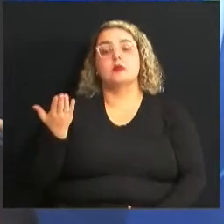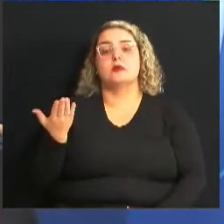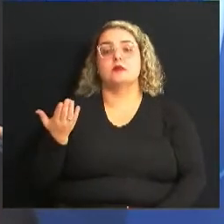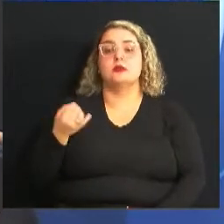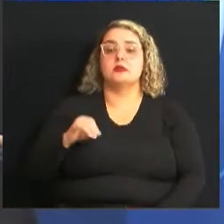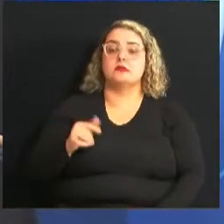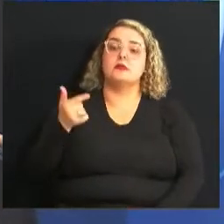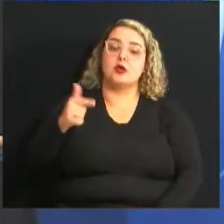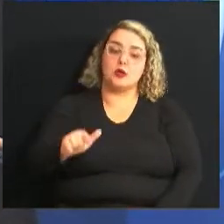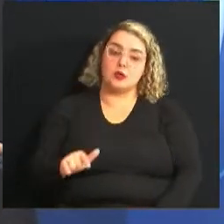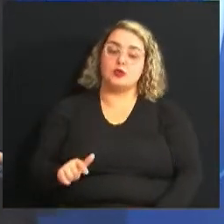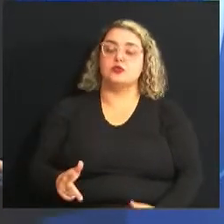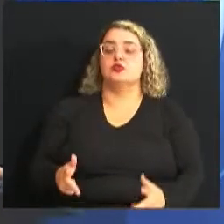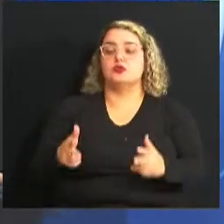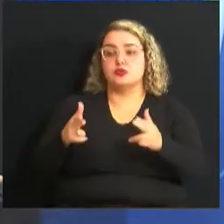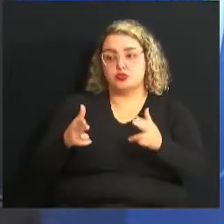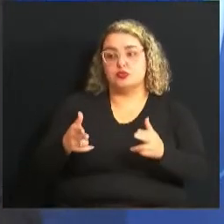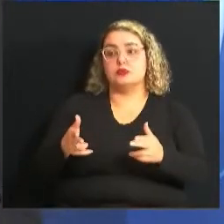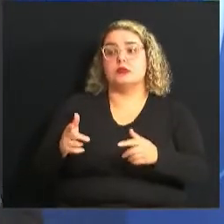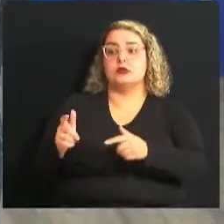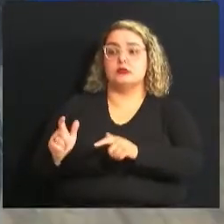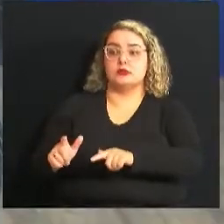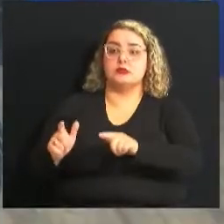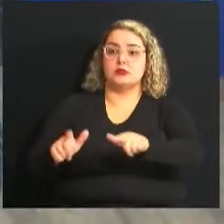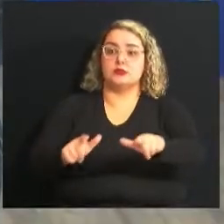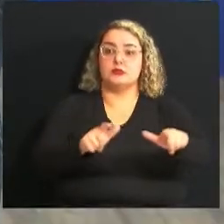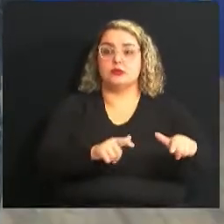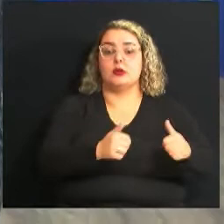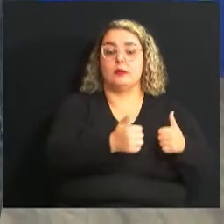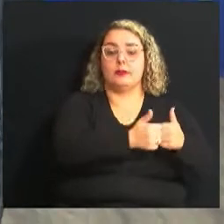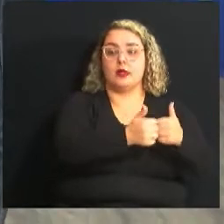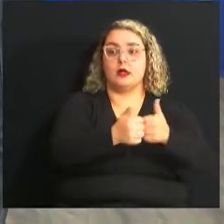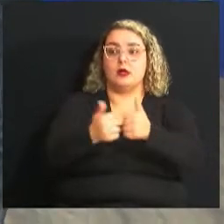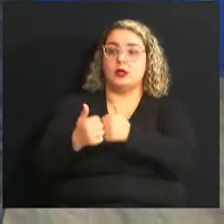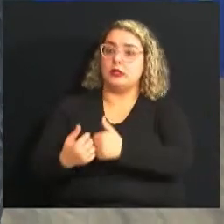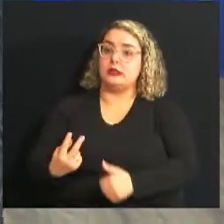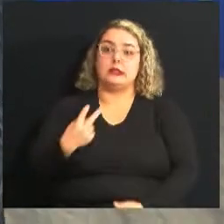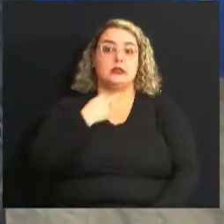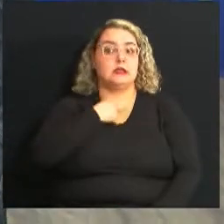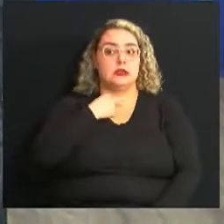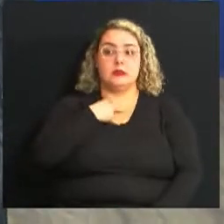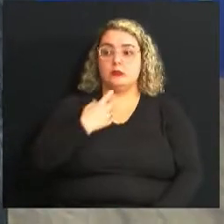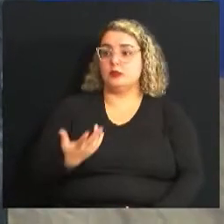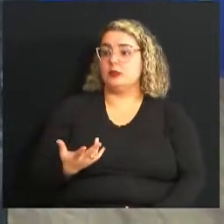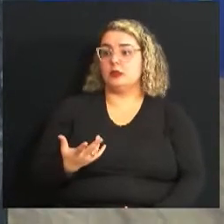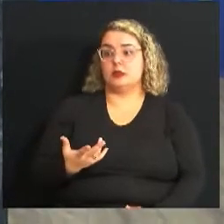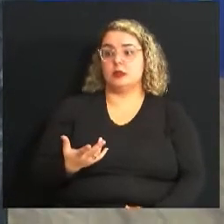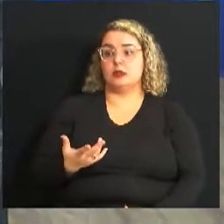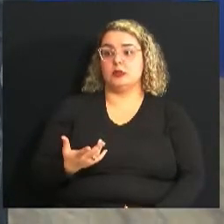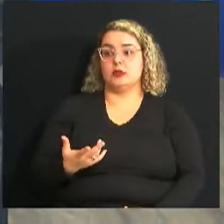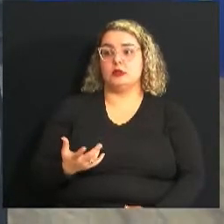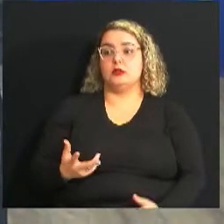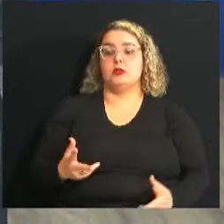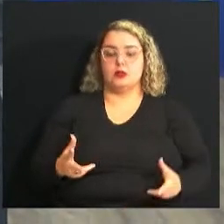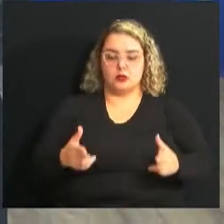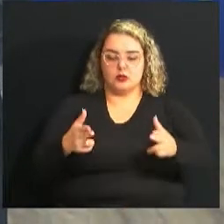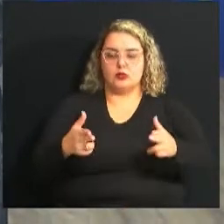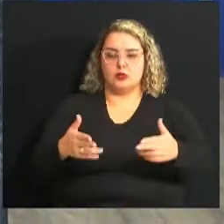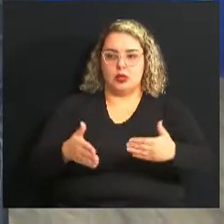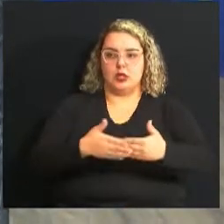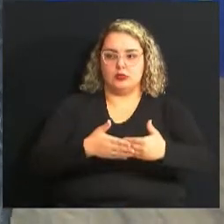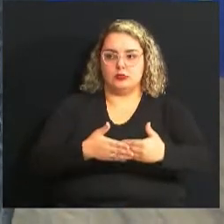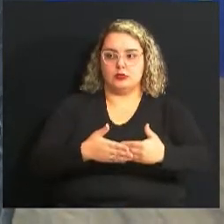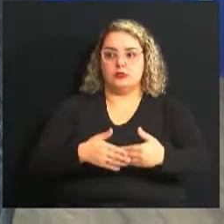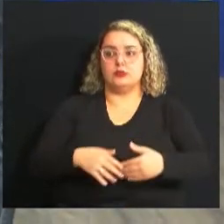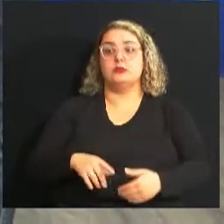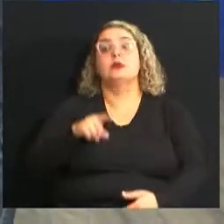essa interdição nesses imóveis. Tem imóveis ao lado também que não estão sendo esses outros que foram interditados, não, estão